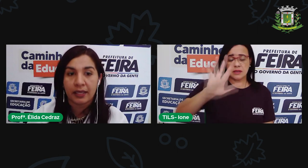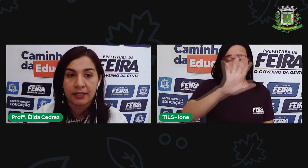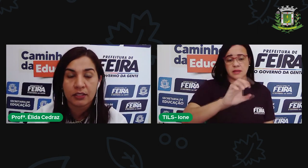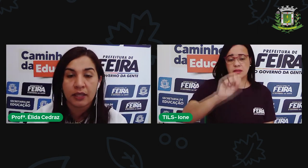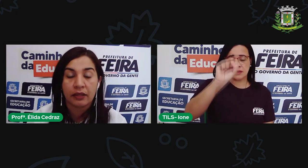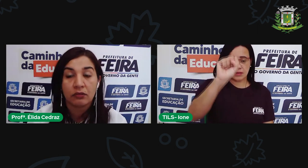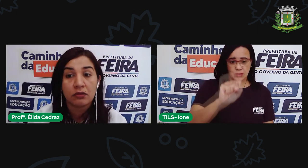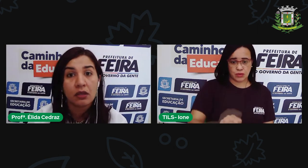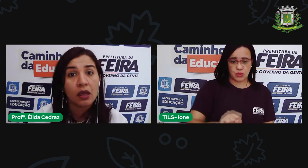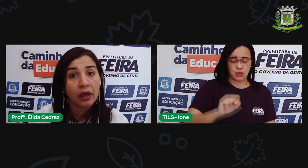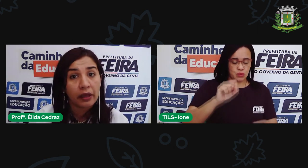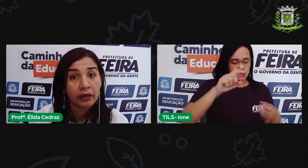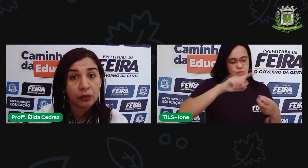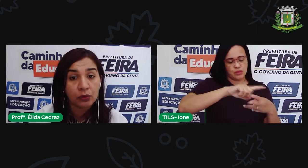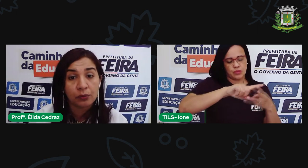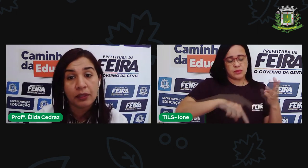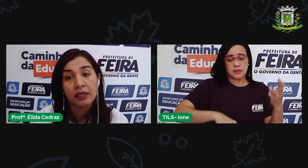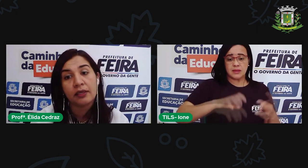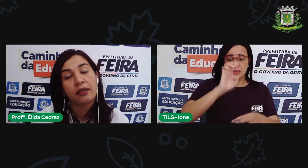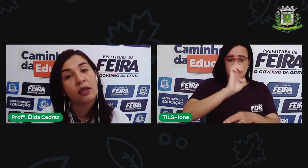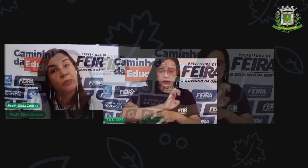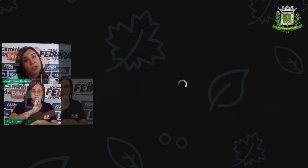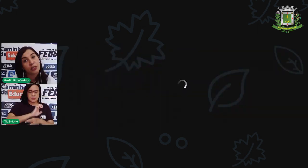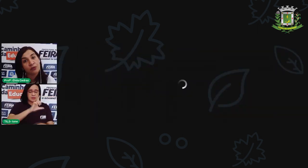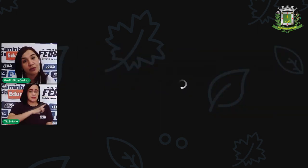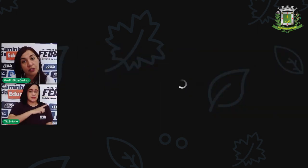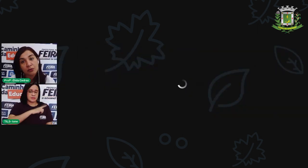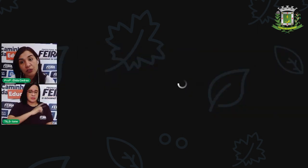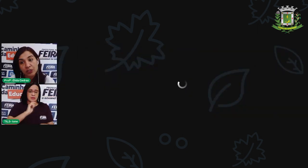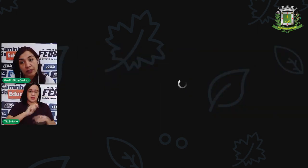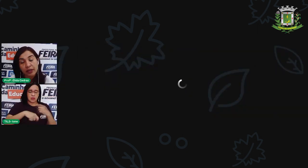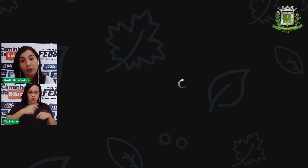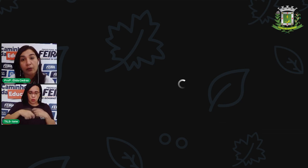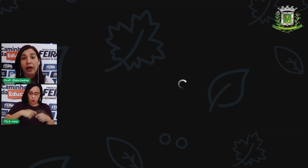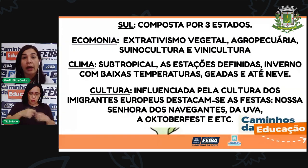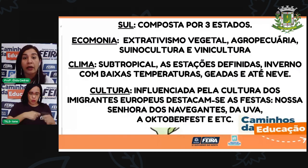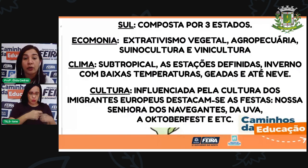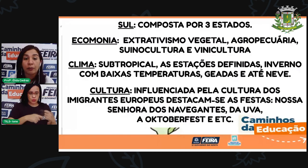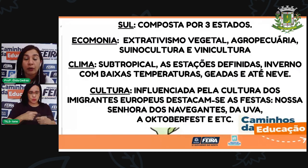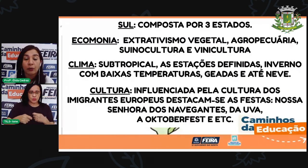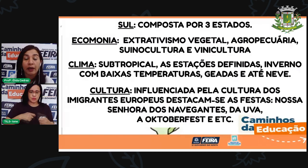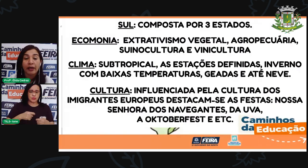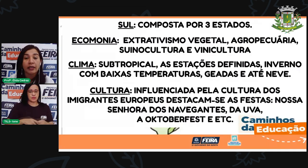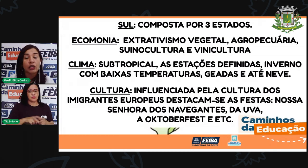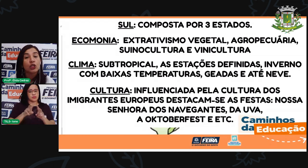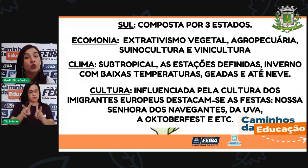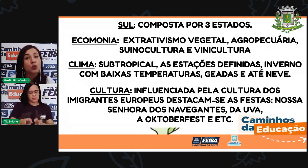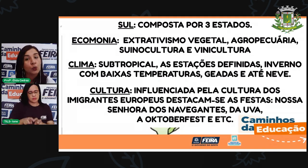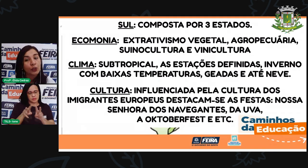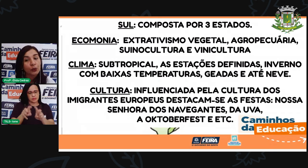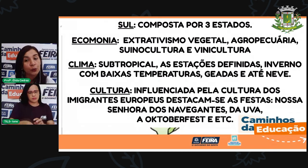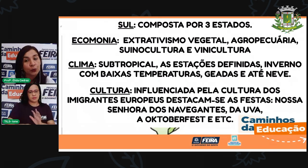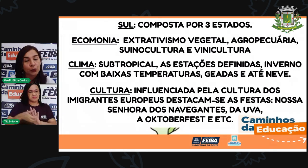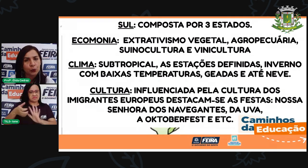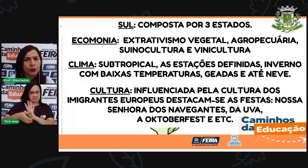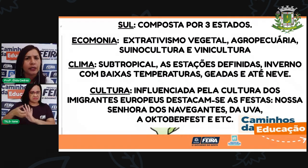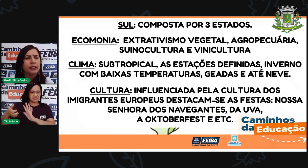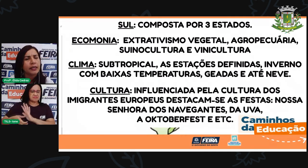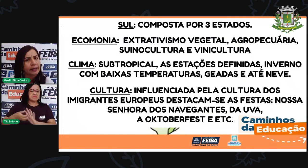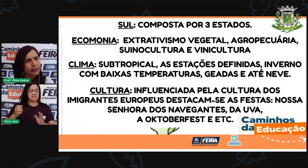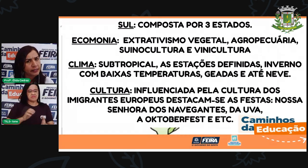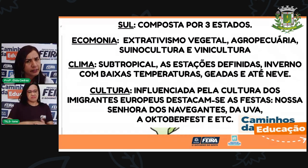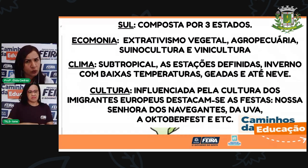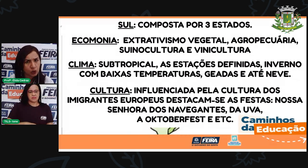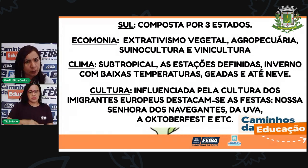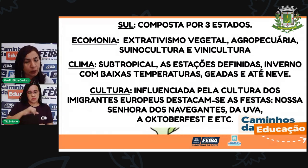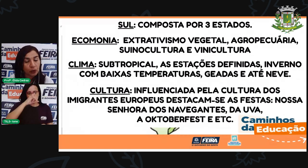por três estados. A economia é o extrativismo vegetal, a agropecuária, suinocultura,